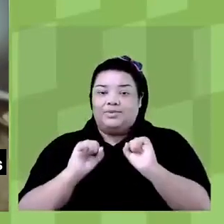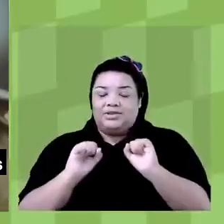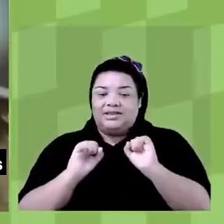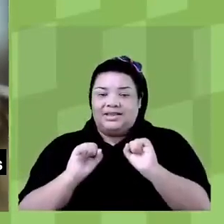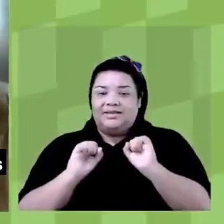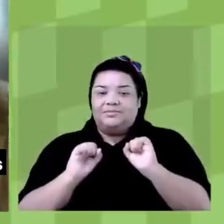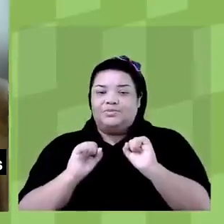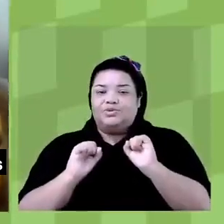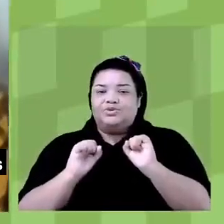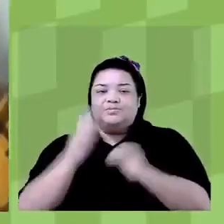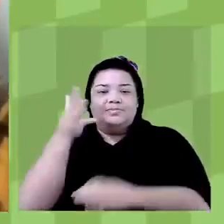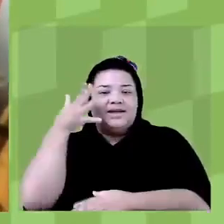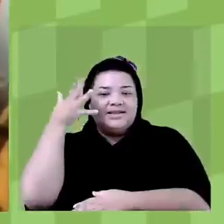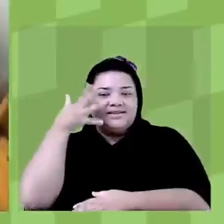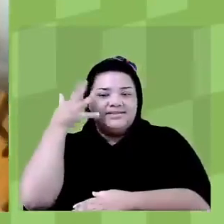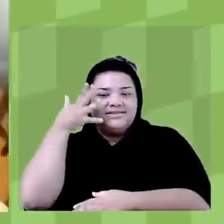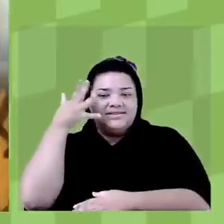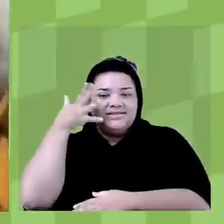nossas palestrantes